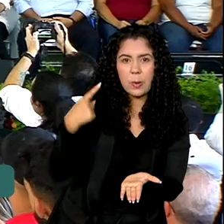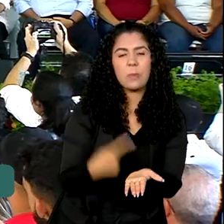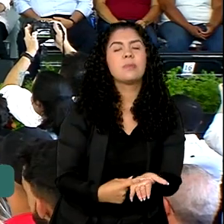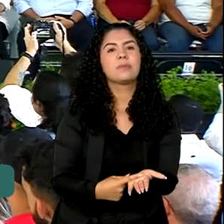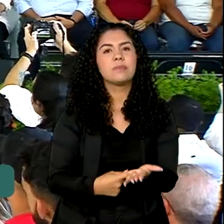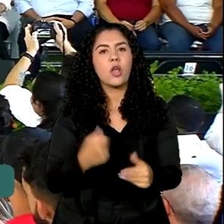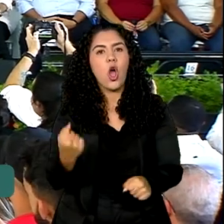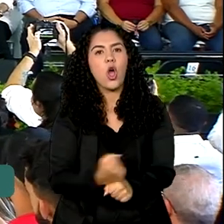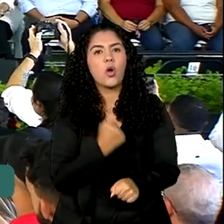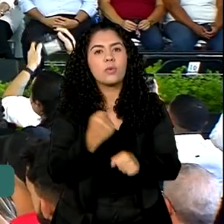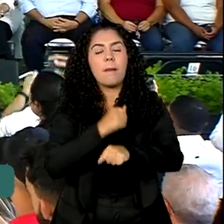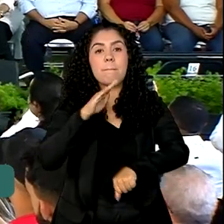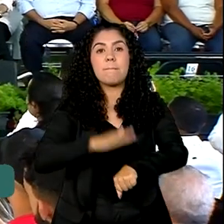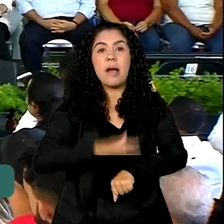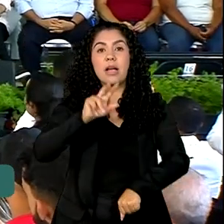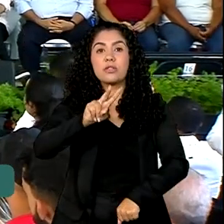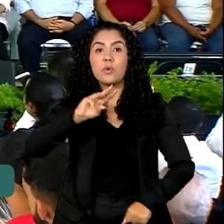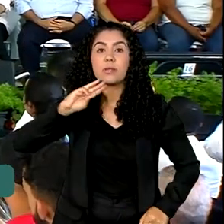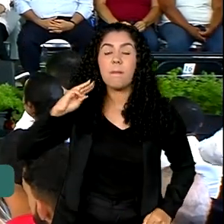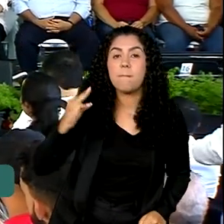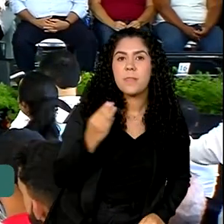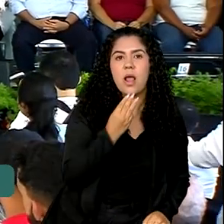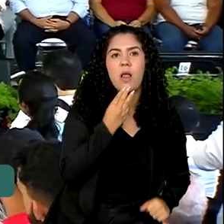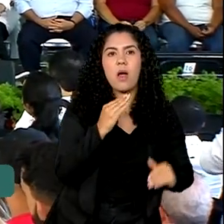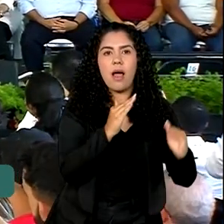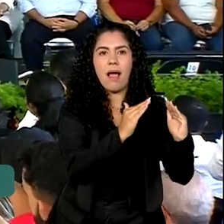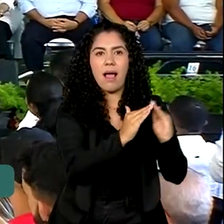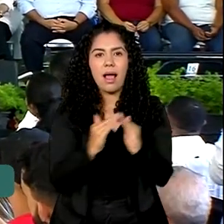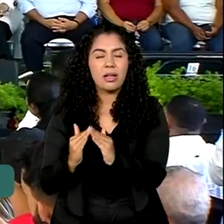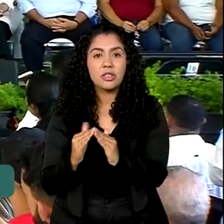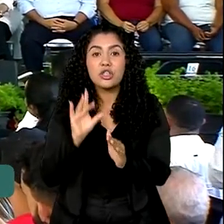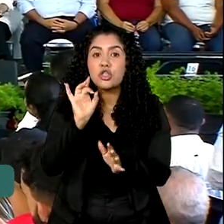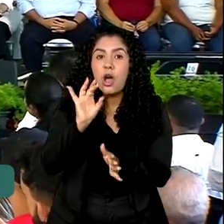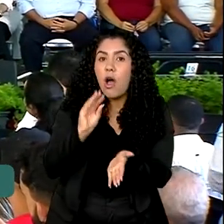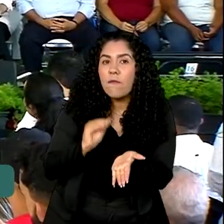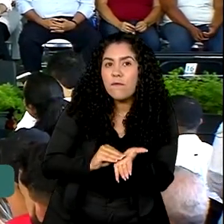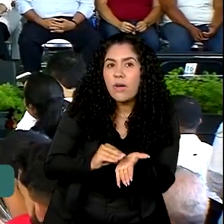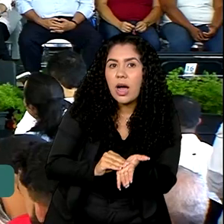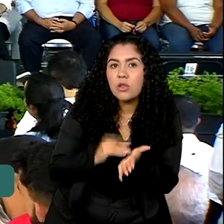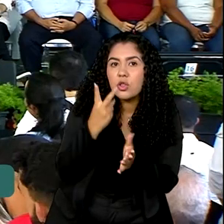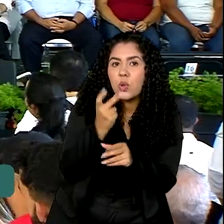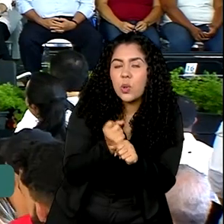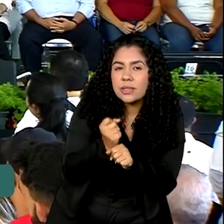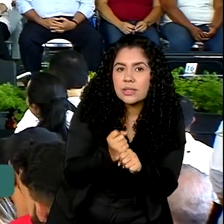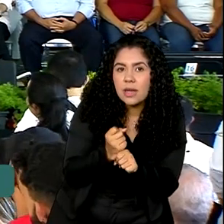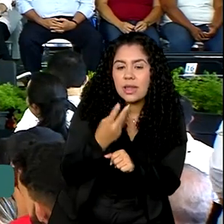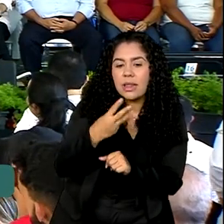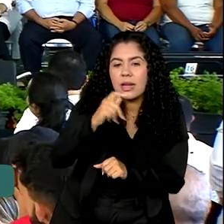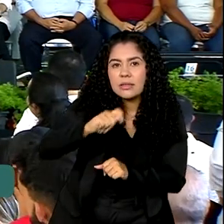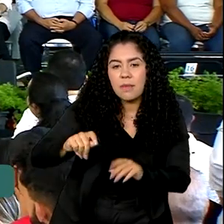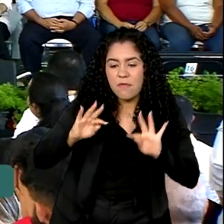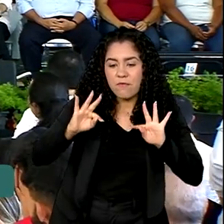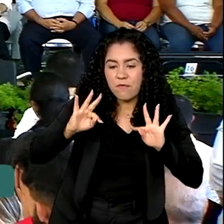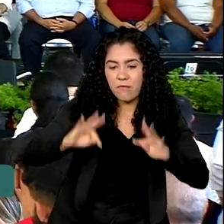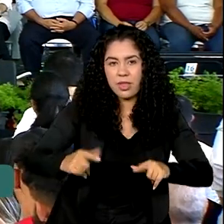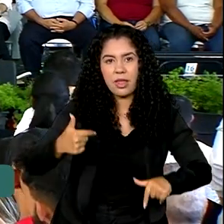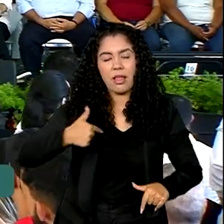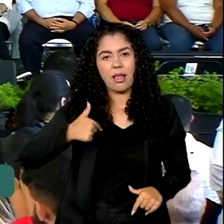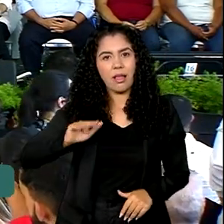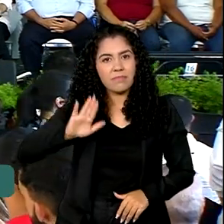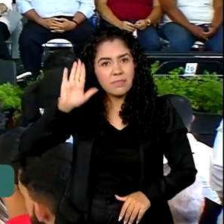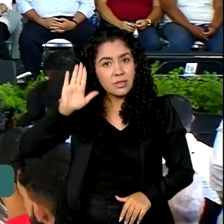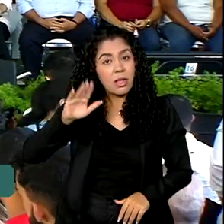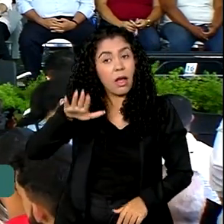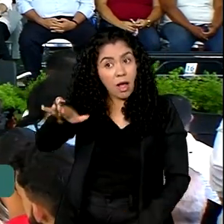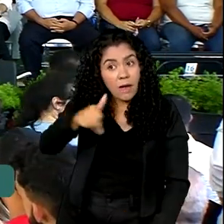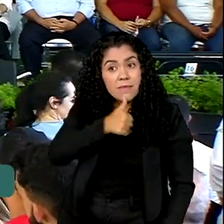2 milhões de casas. Isso só falta 2 anos e 3 meses para terminar o meu mandato, Jader. Você